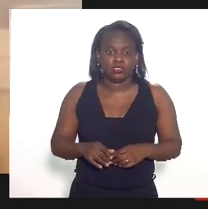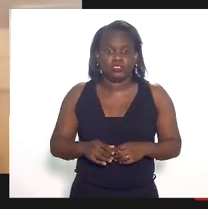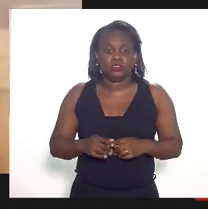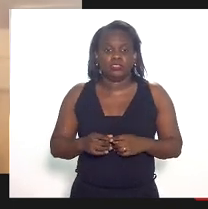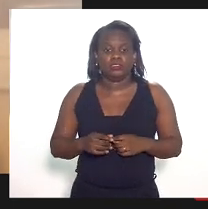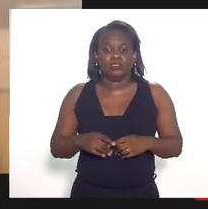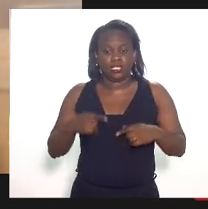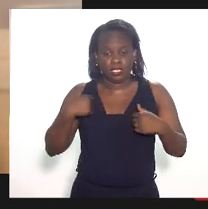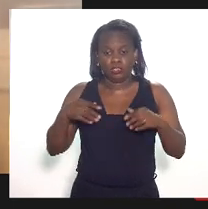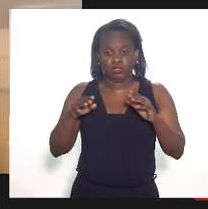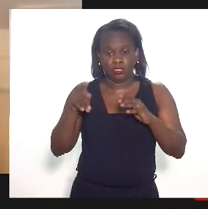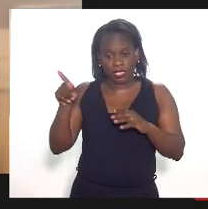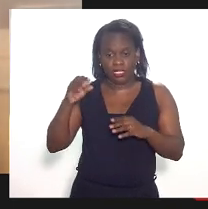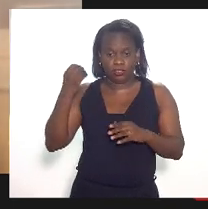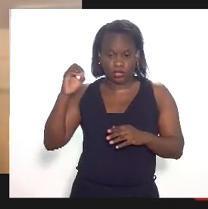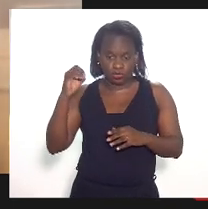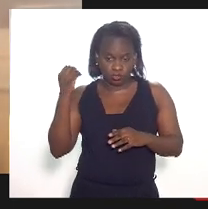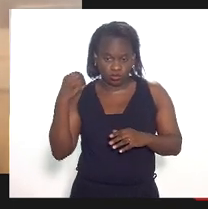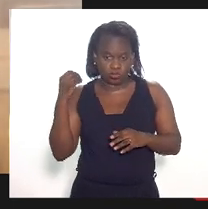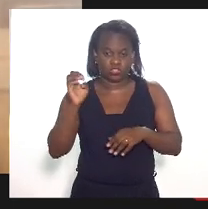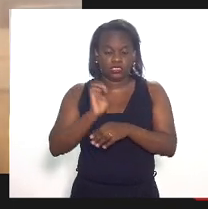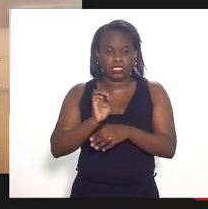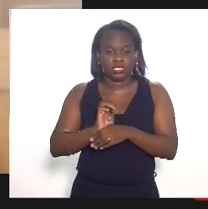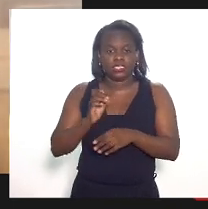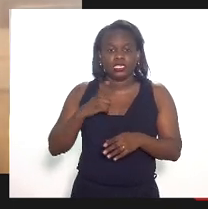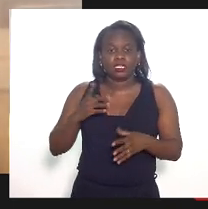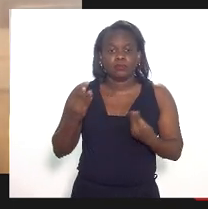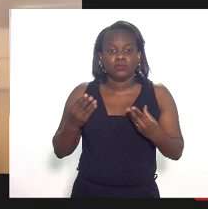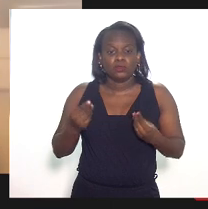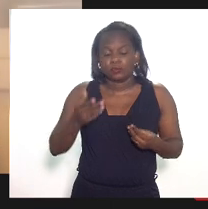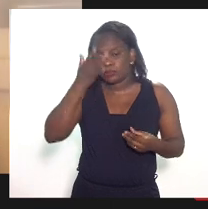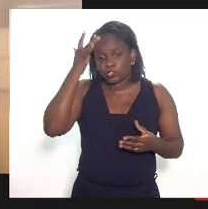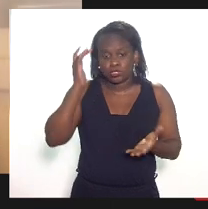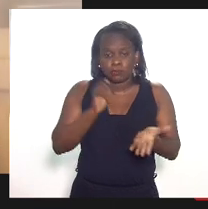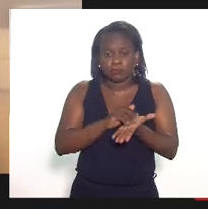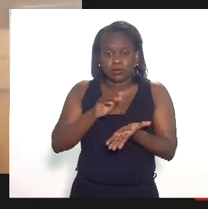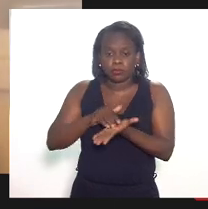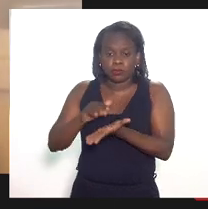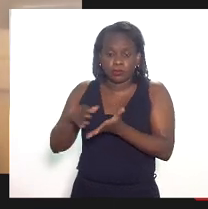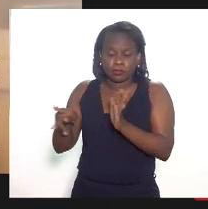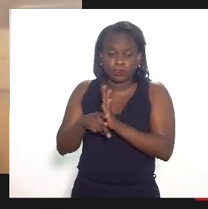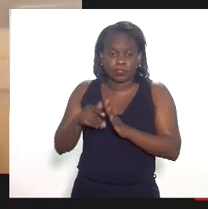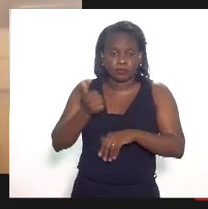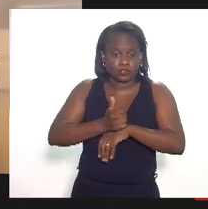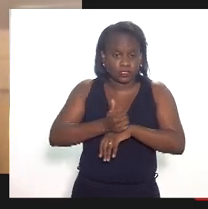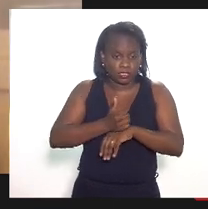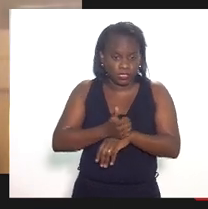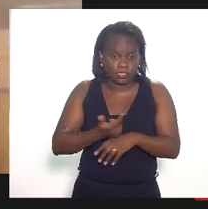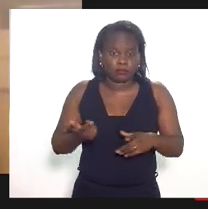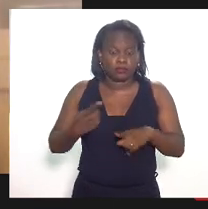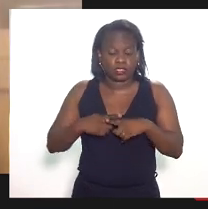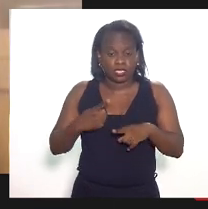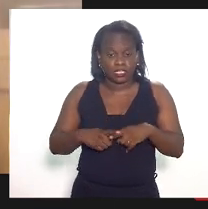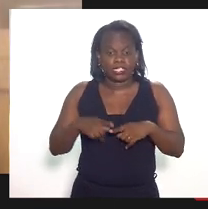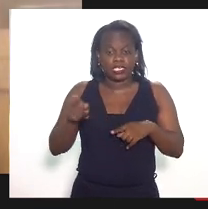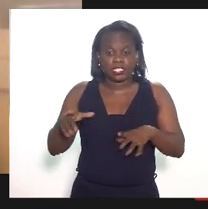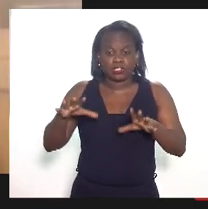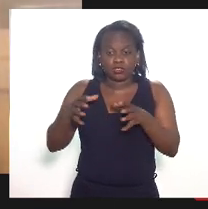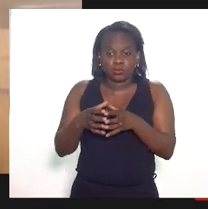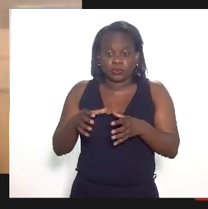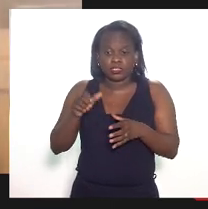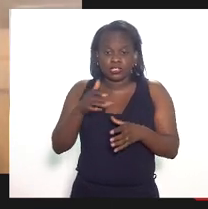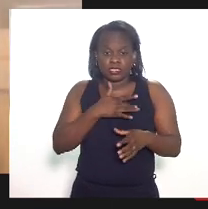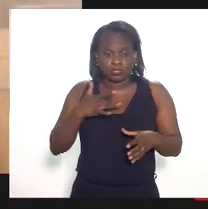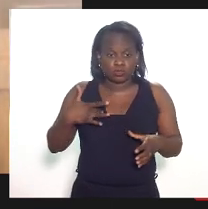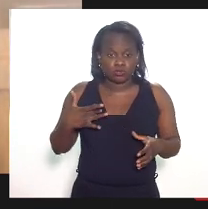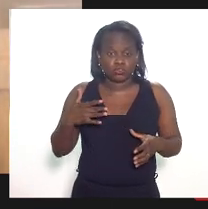do Rio Grande do Sul, que há um alto índice de pedido de demissões por parte dos profissionais, porque foi uma categoria de saúde que